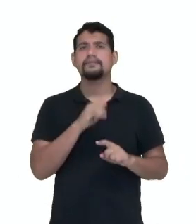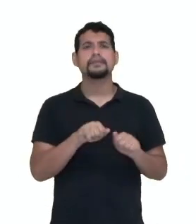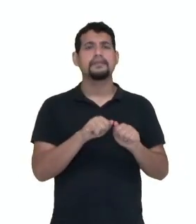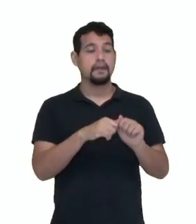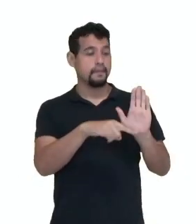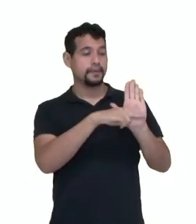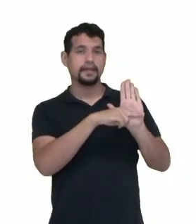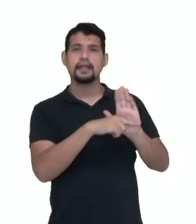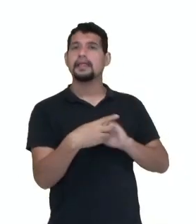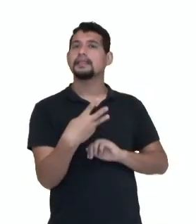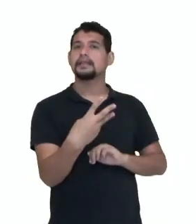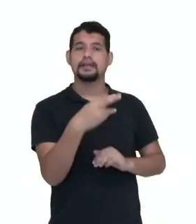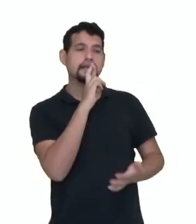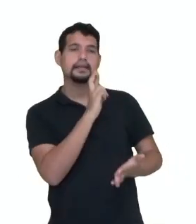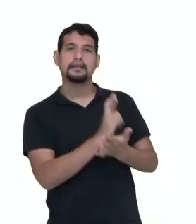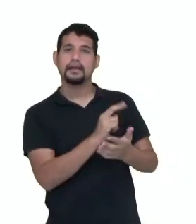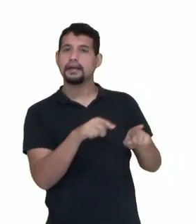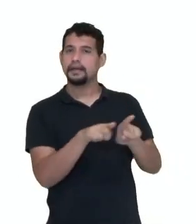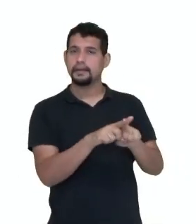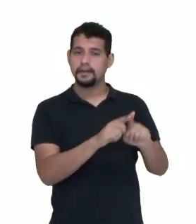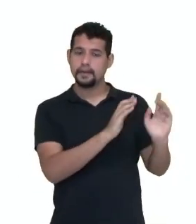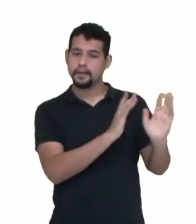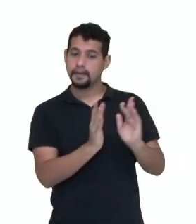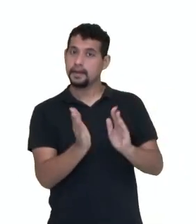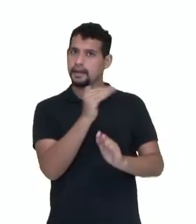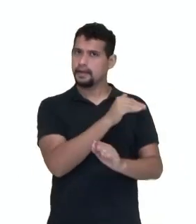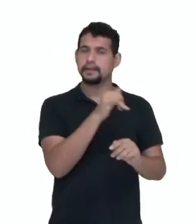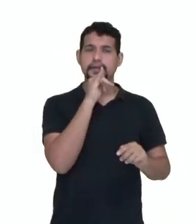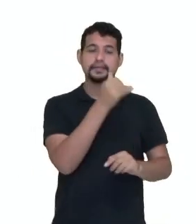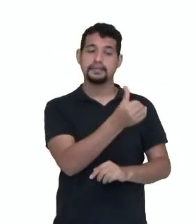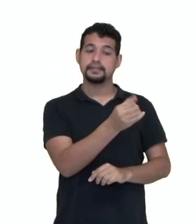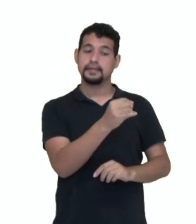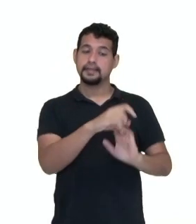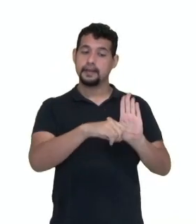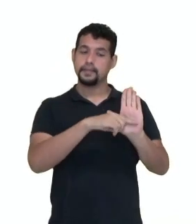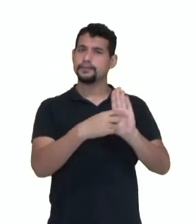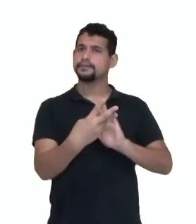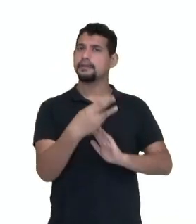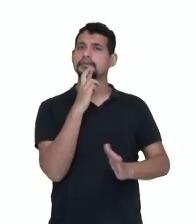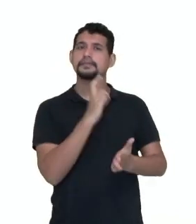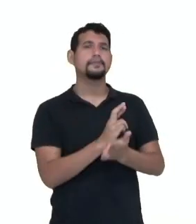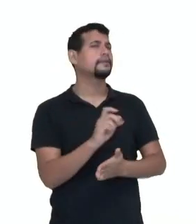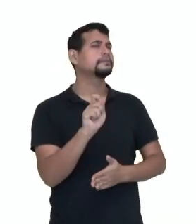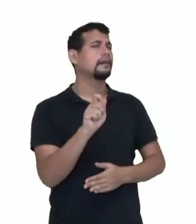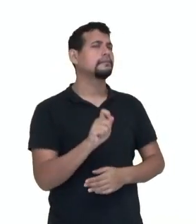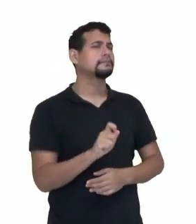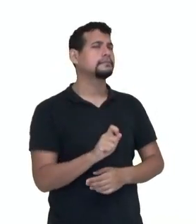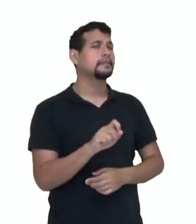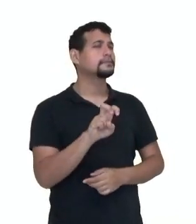Subtraia 3 do resultado do passo anterior. Então, 60 menos 3,